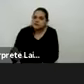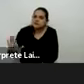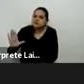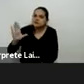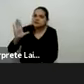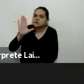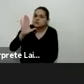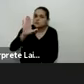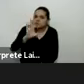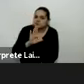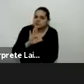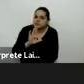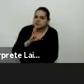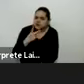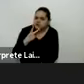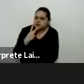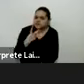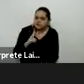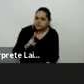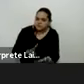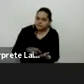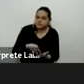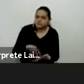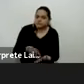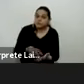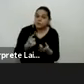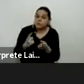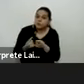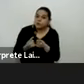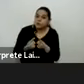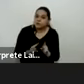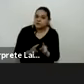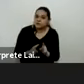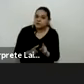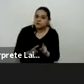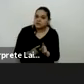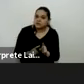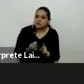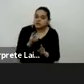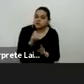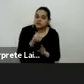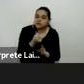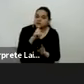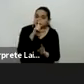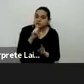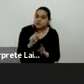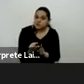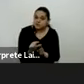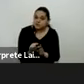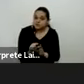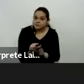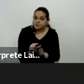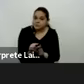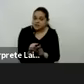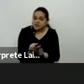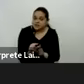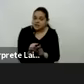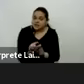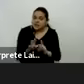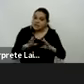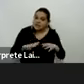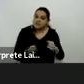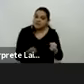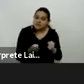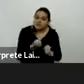pronunciou firmemente contra a queda dos R$ 300 e pela defesa dos R$ 600